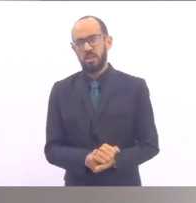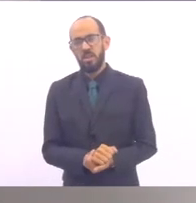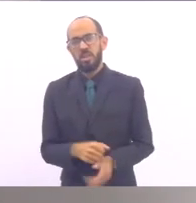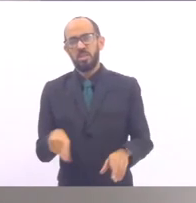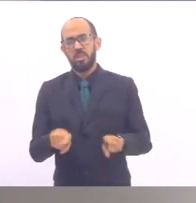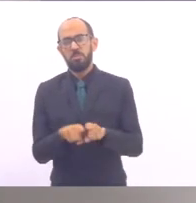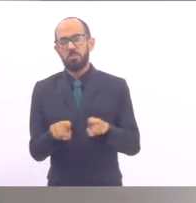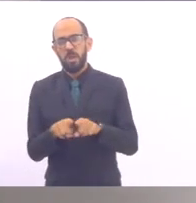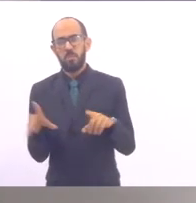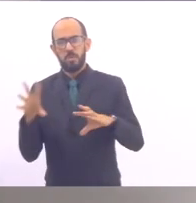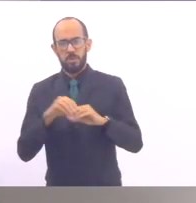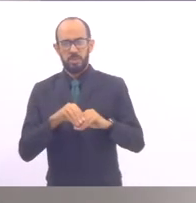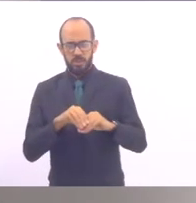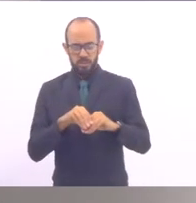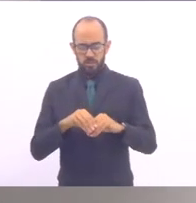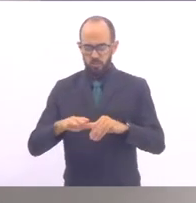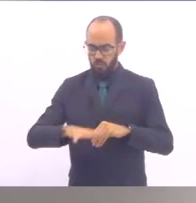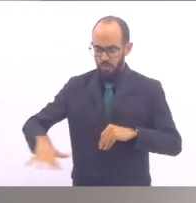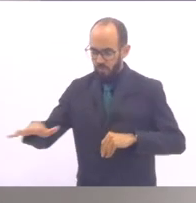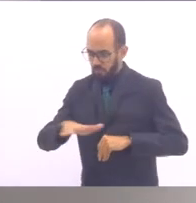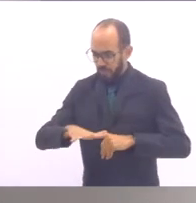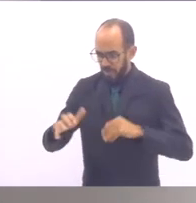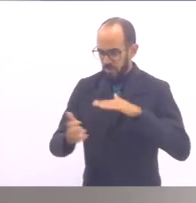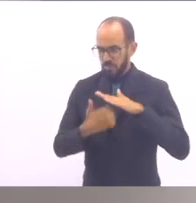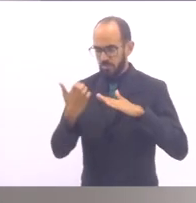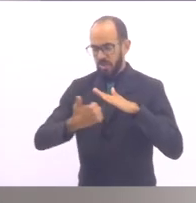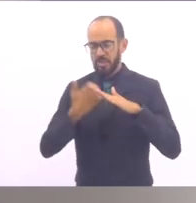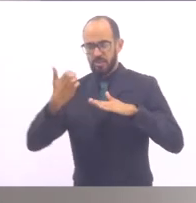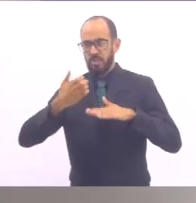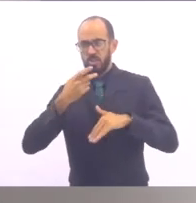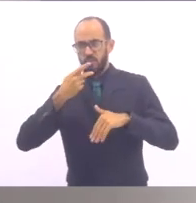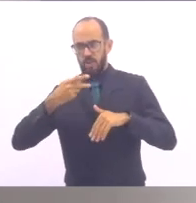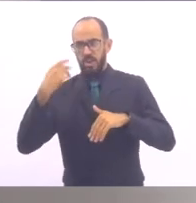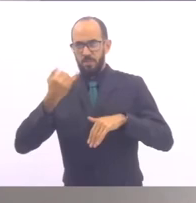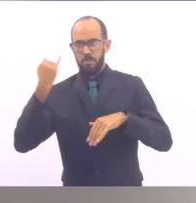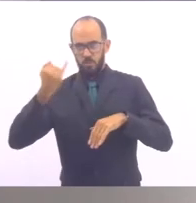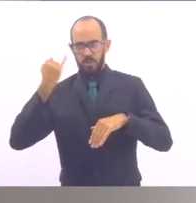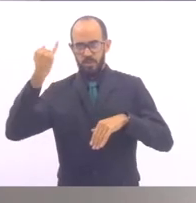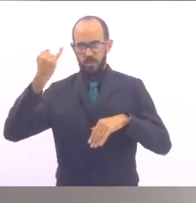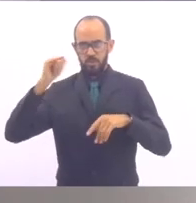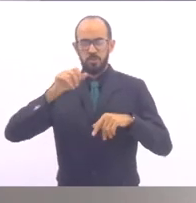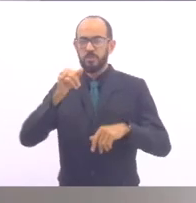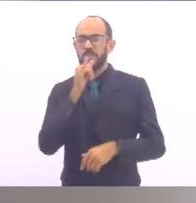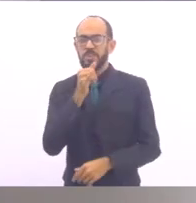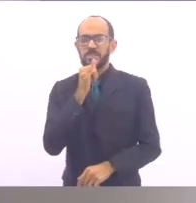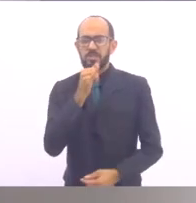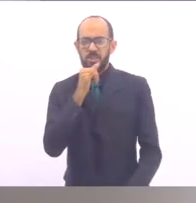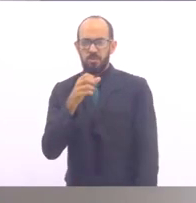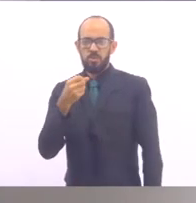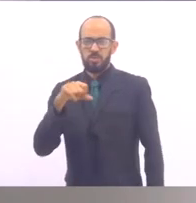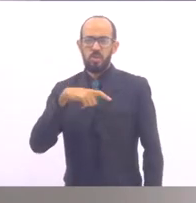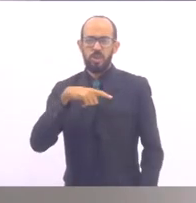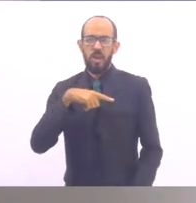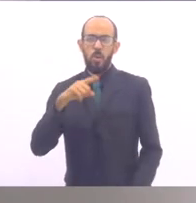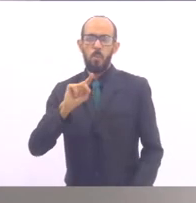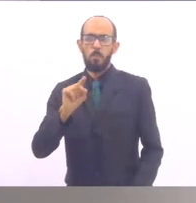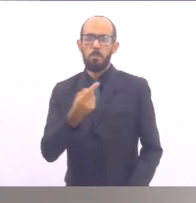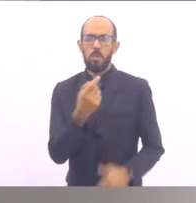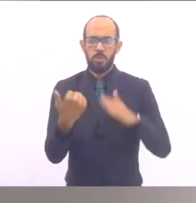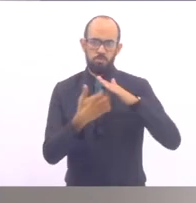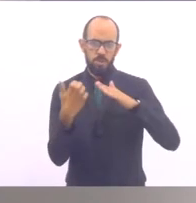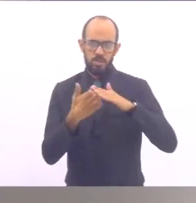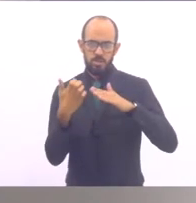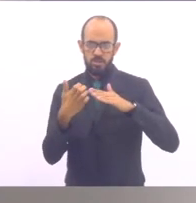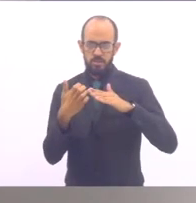também contra o universo de empresas que a gente fala que é tão importante... Vamos supor, eu tenho 1.000 empresas. Se eu pego